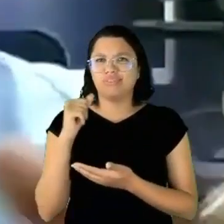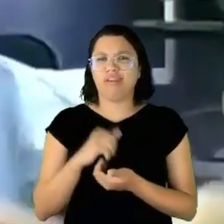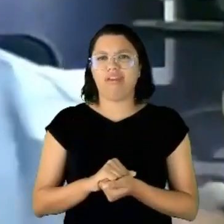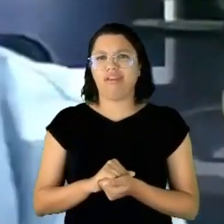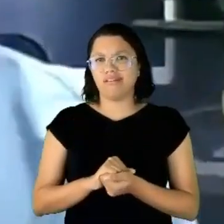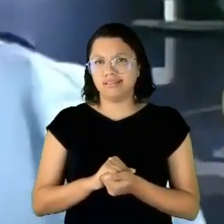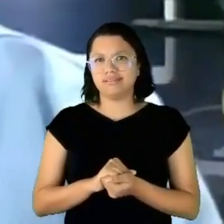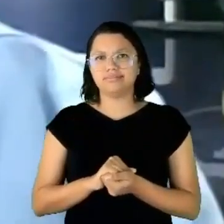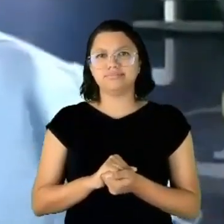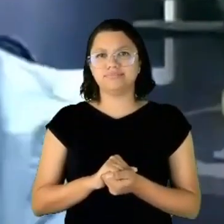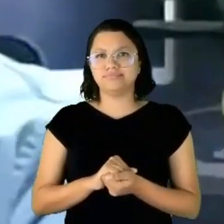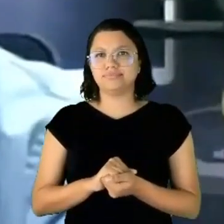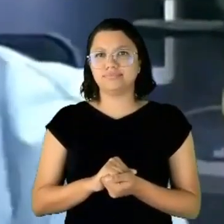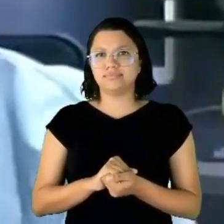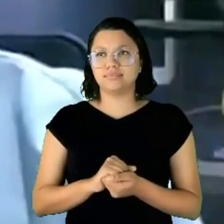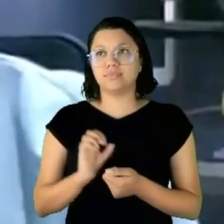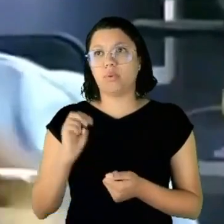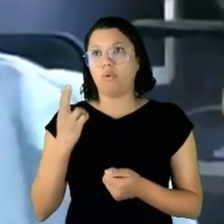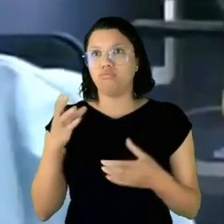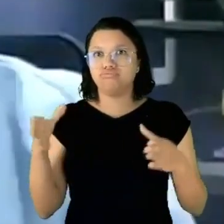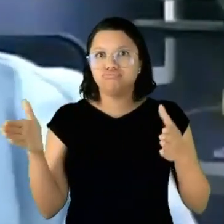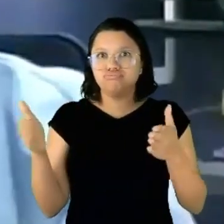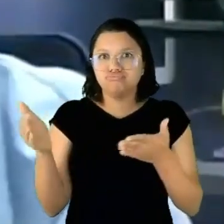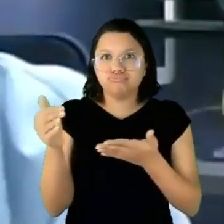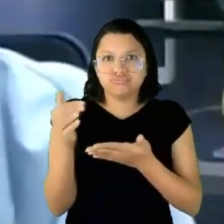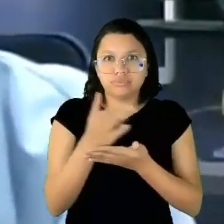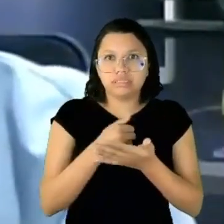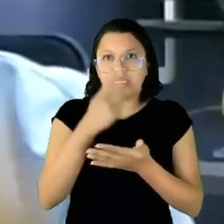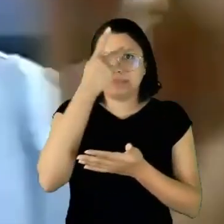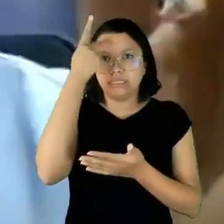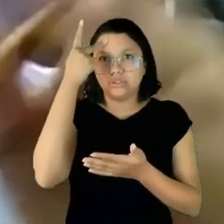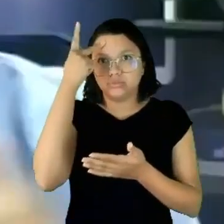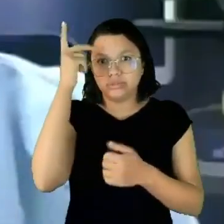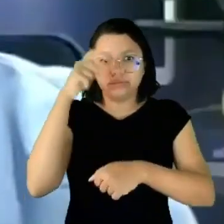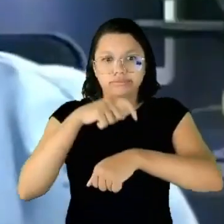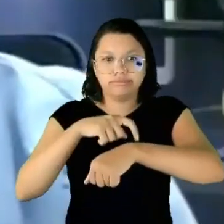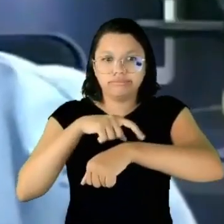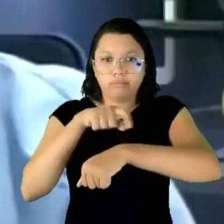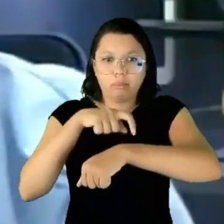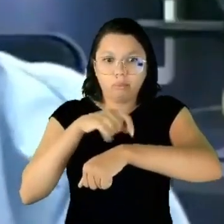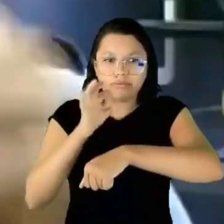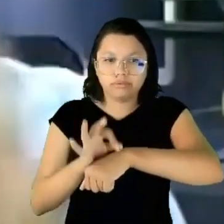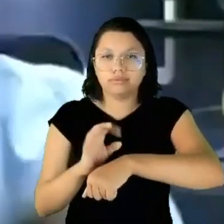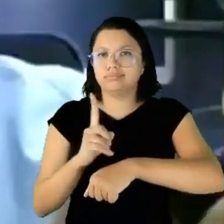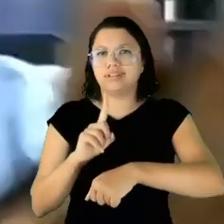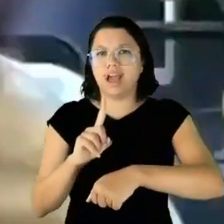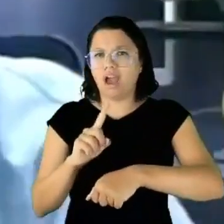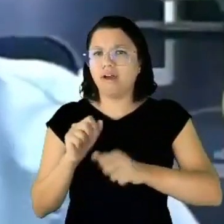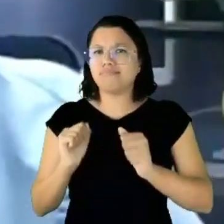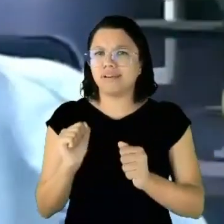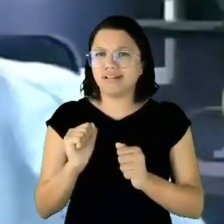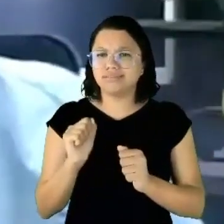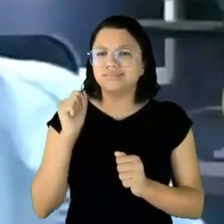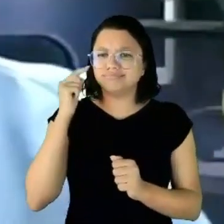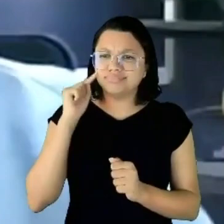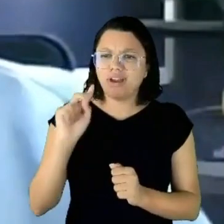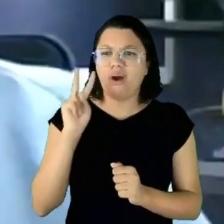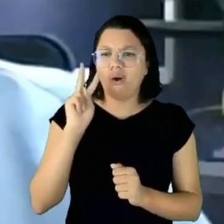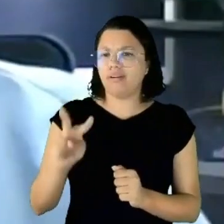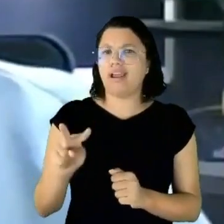até juntando as pessoas em um horário determinado abrir o link para quem pedir e vai lá e vê